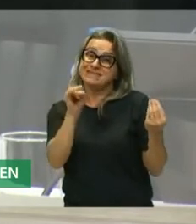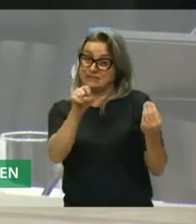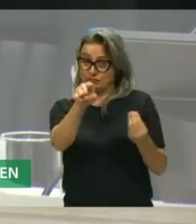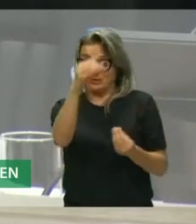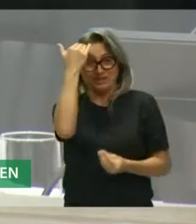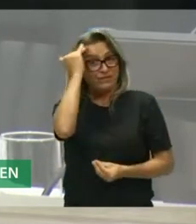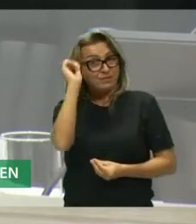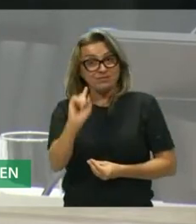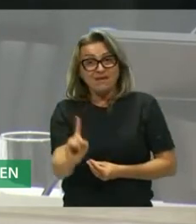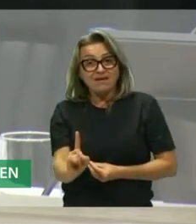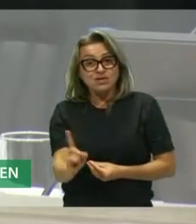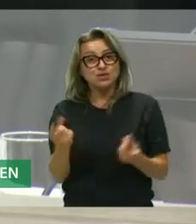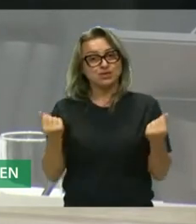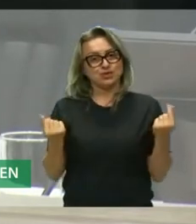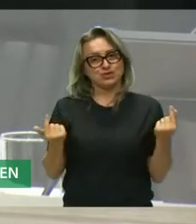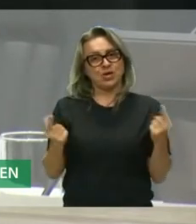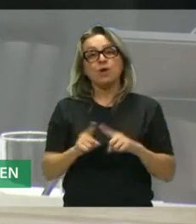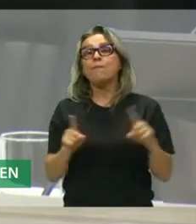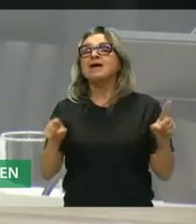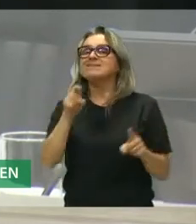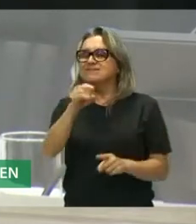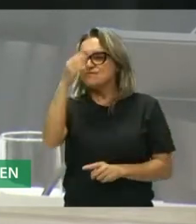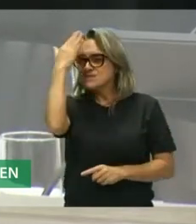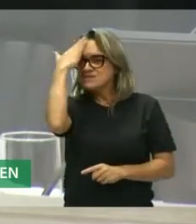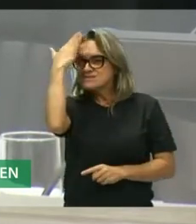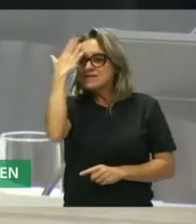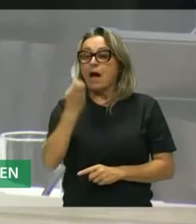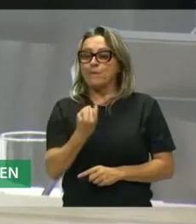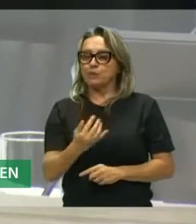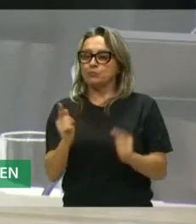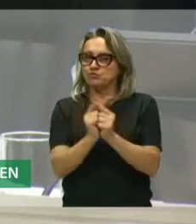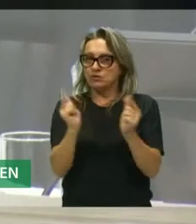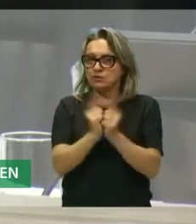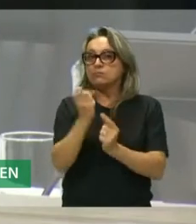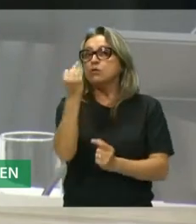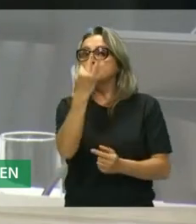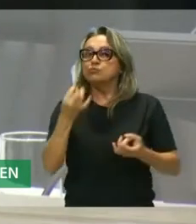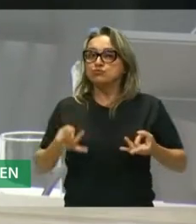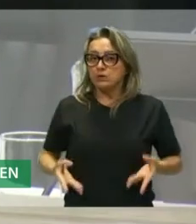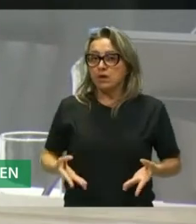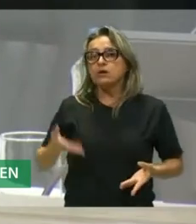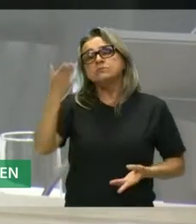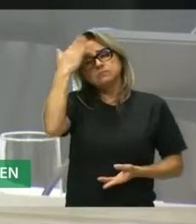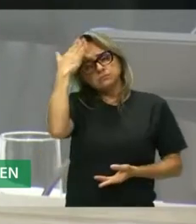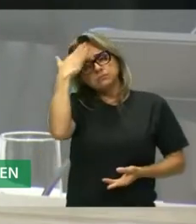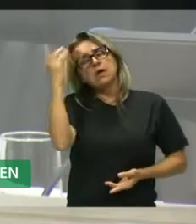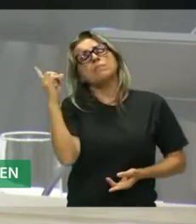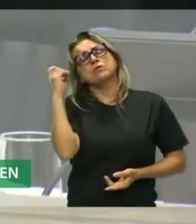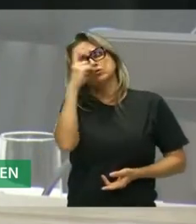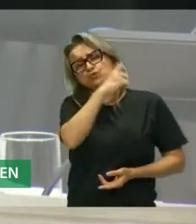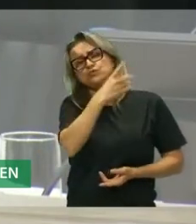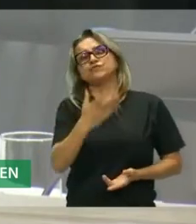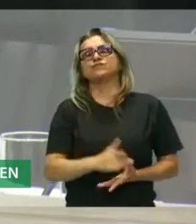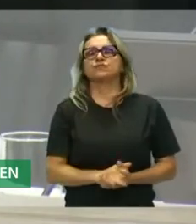considera o número de atendimentos e as nossas despesas, eu acho que é possível compreender a nossa dificuldade.